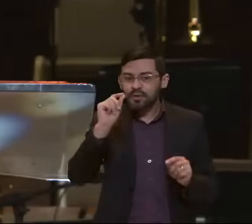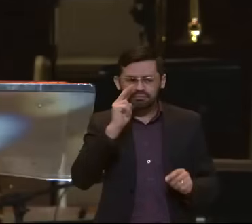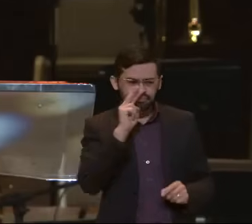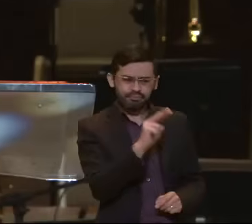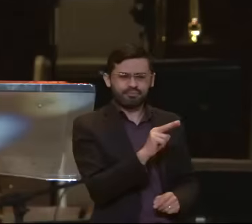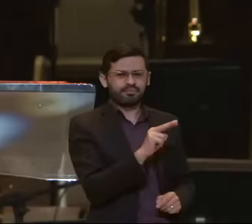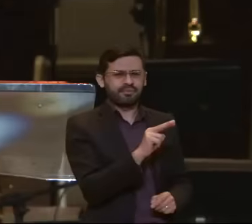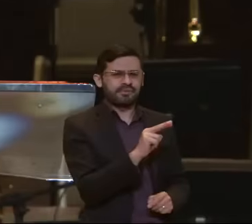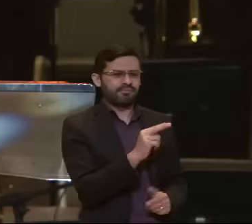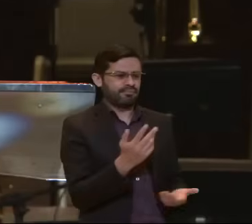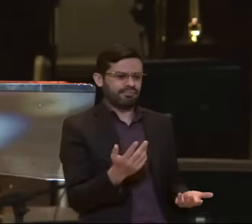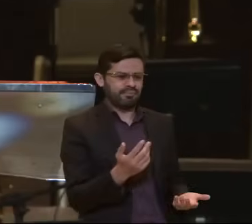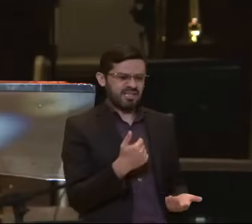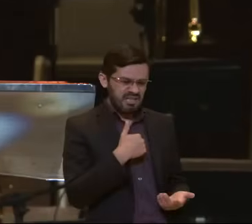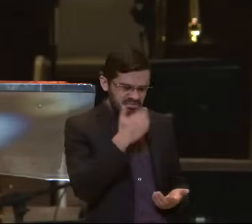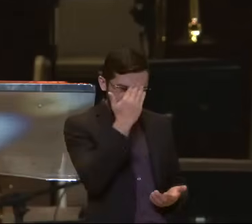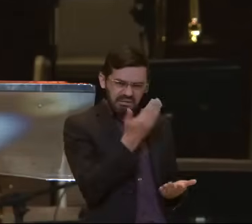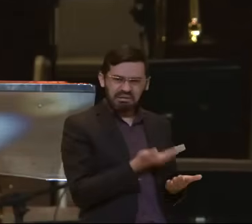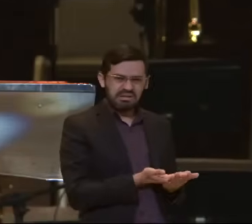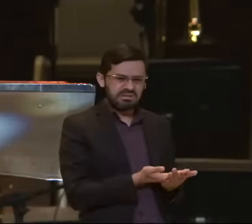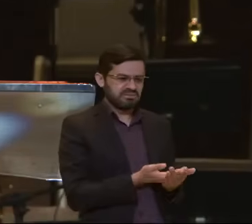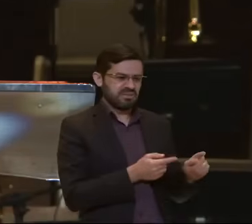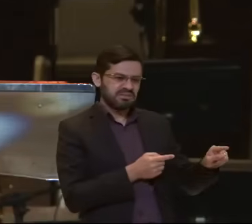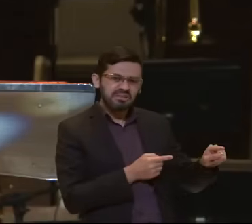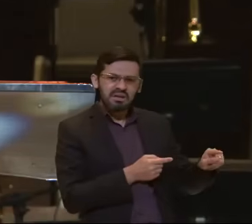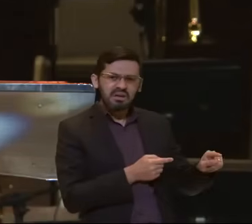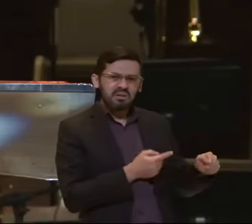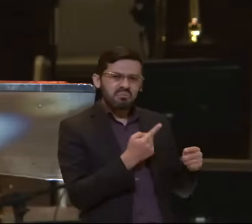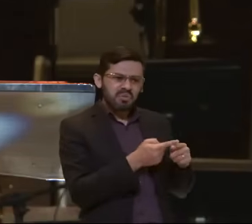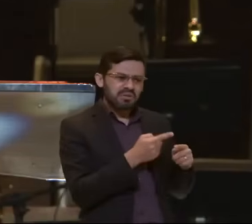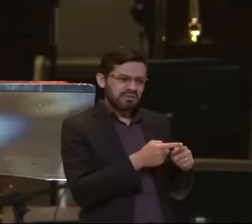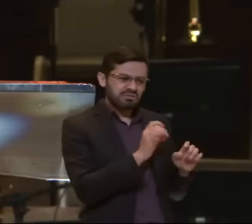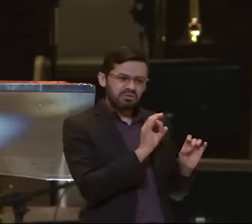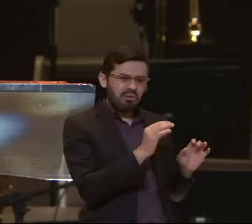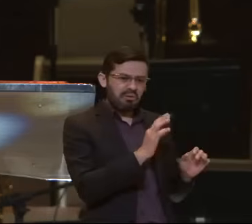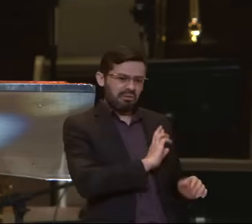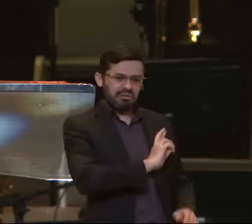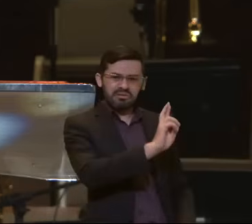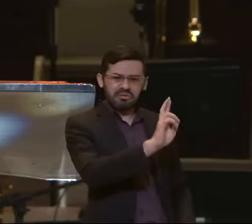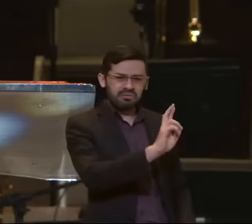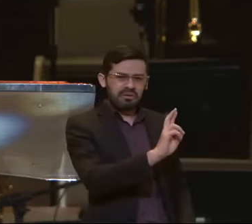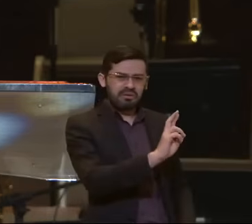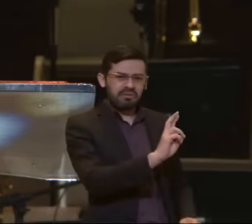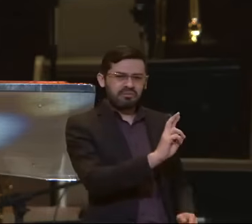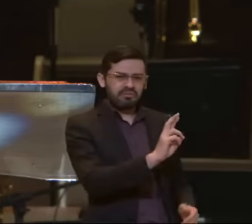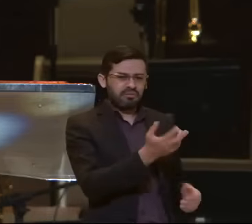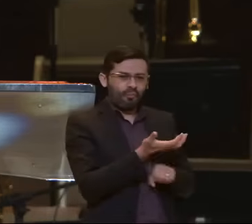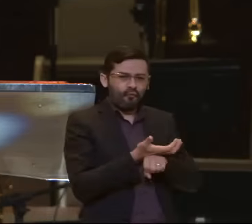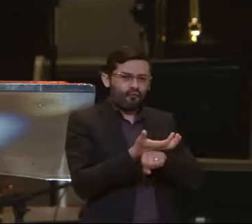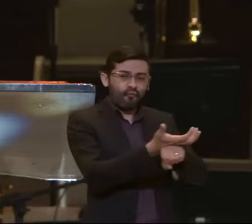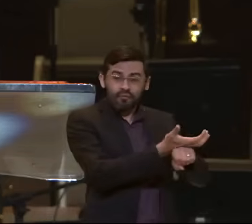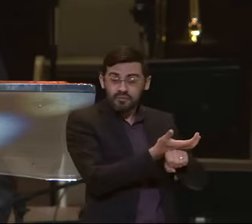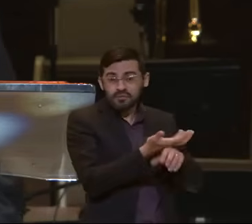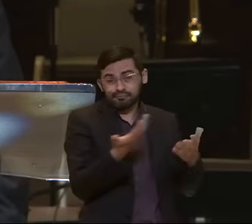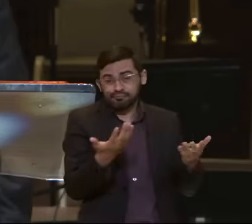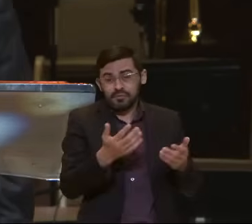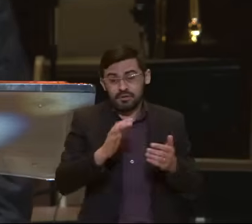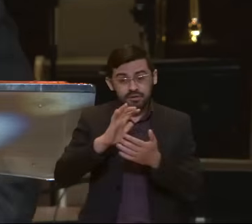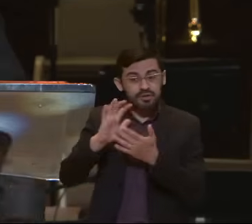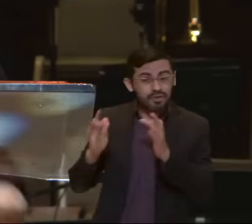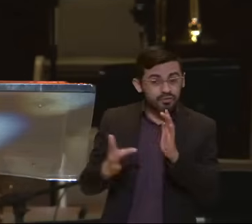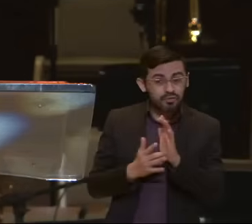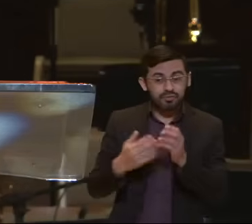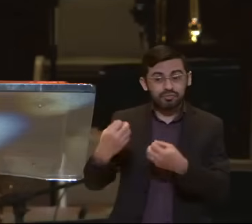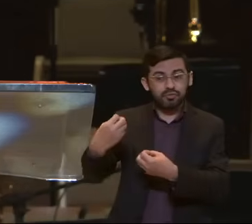olha, não acredito nesse tipo de crença ou fé. Jesus vai nos ensinar